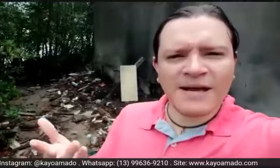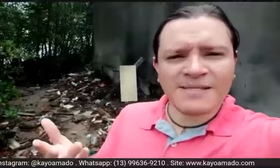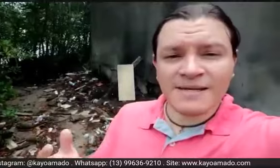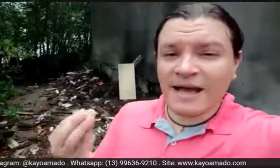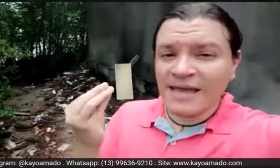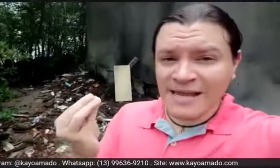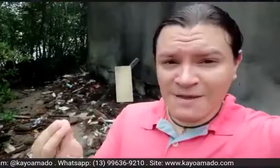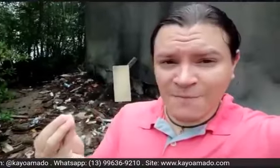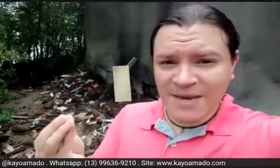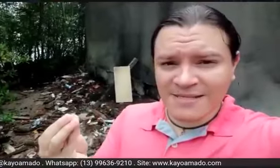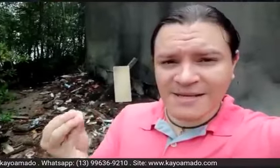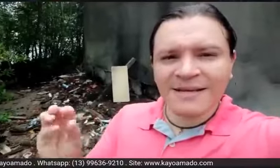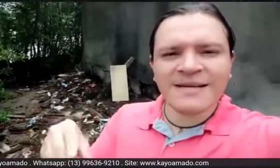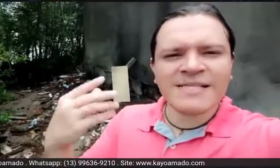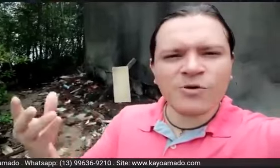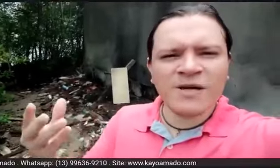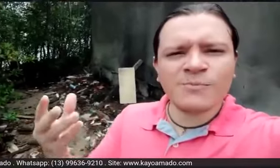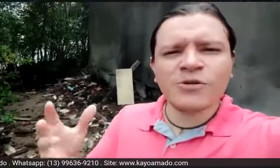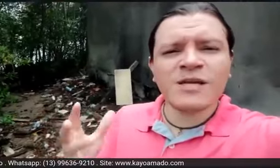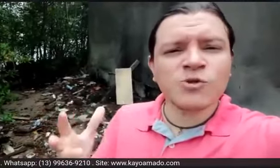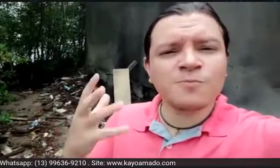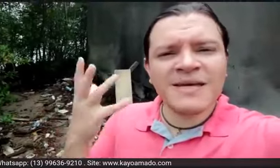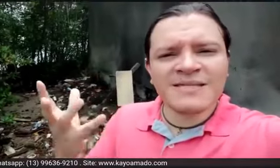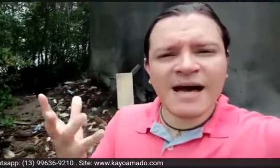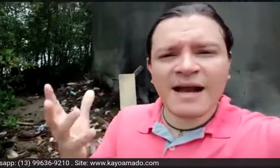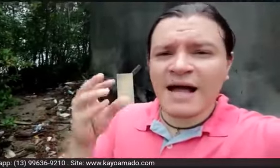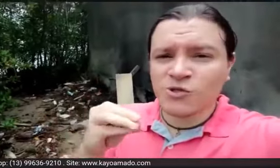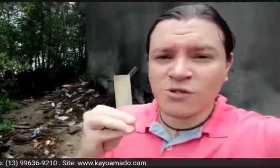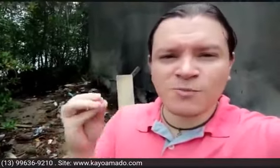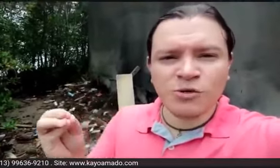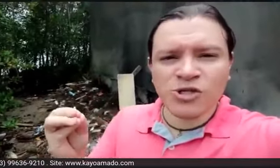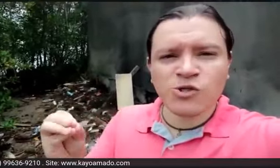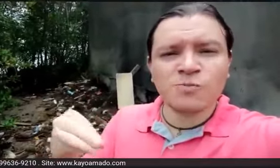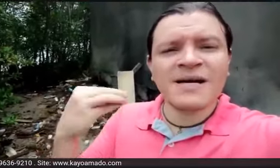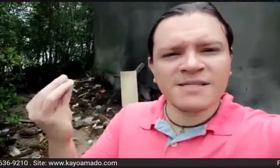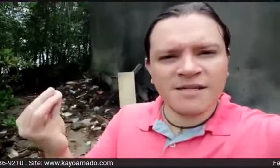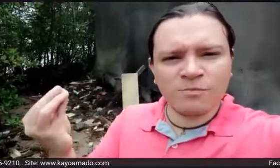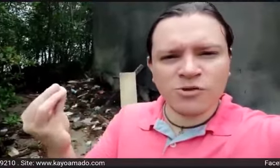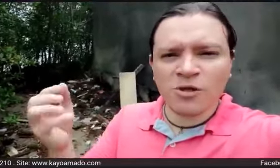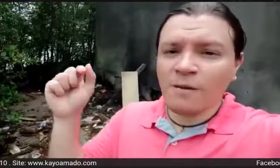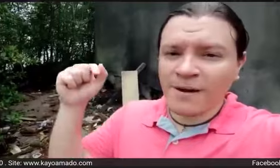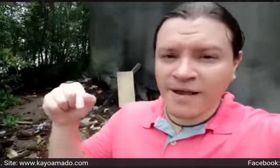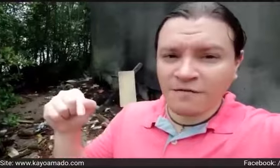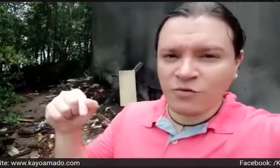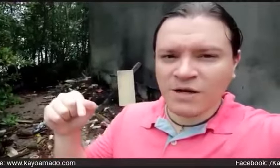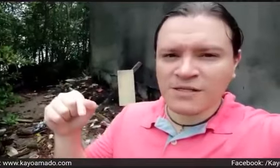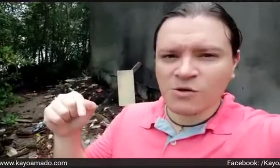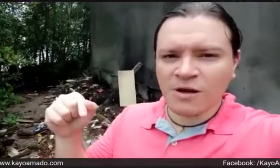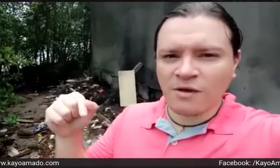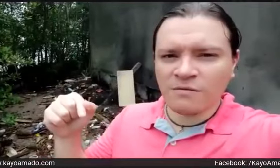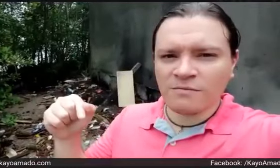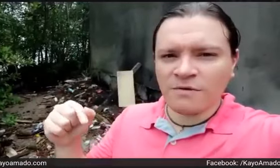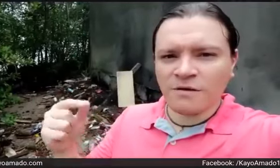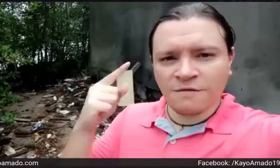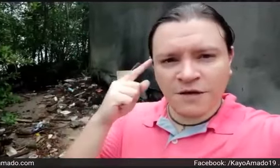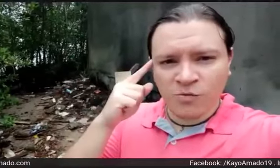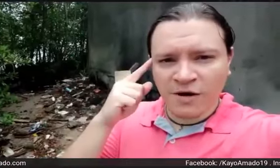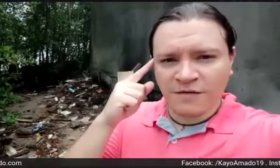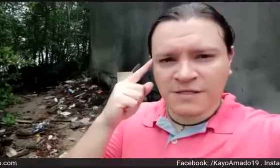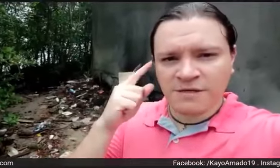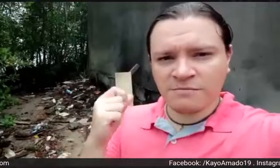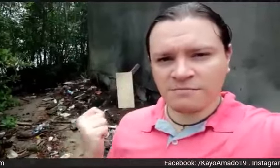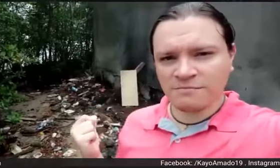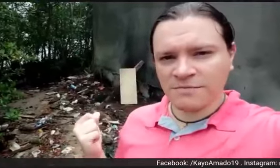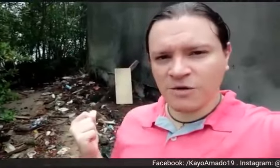infraestrutura básica e limpeza, na sequência poderemos pensar ações e projetos mais amplos para efetuar nesse local. Fique